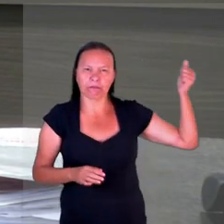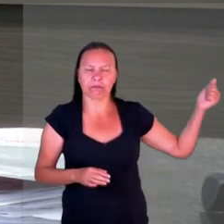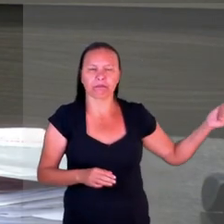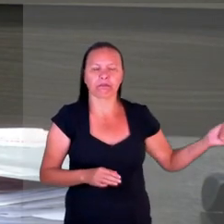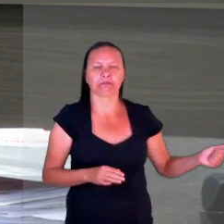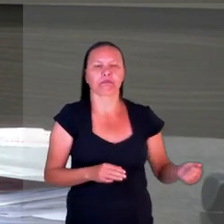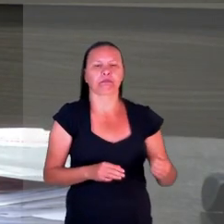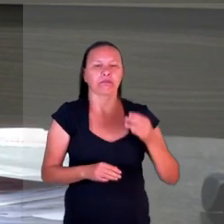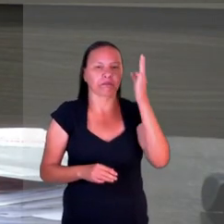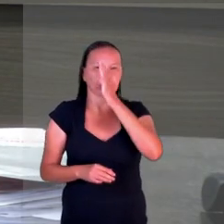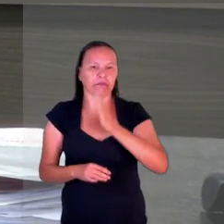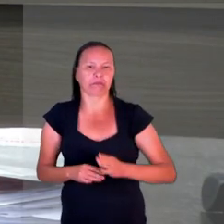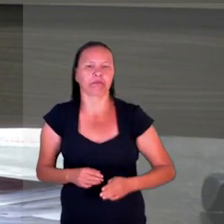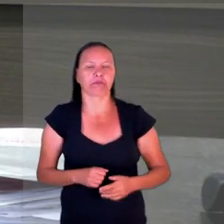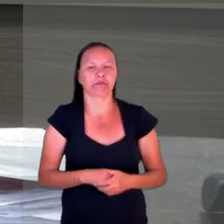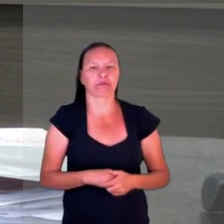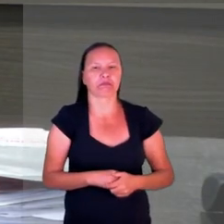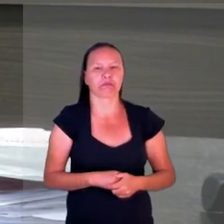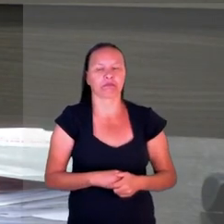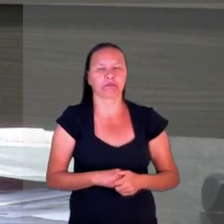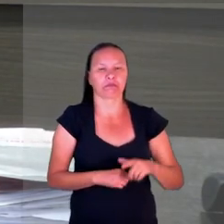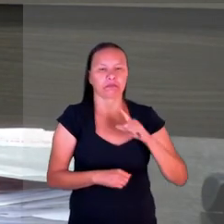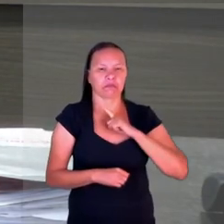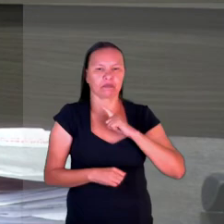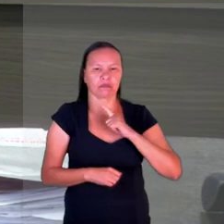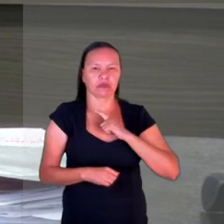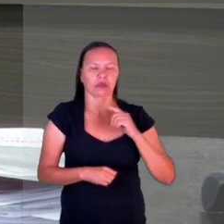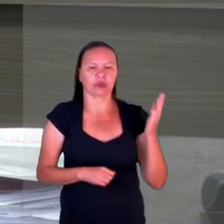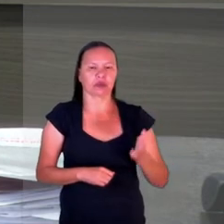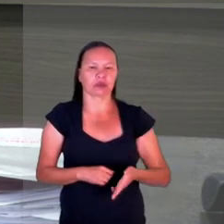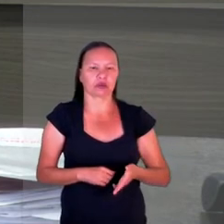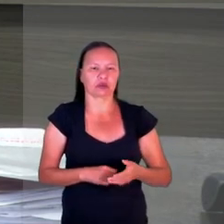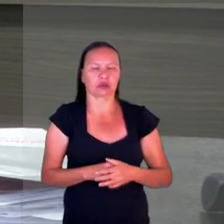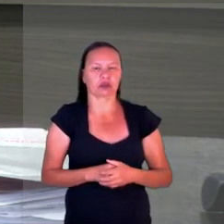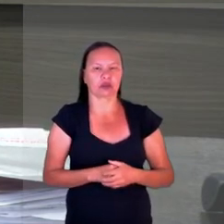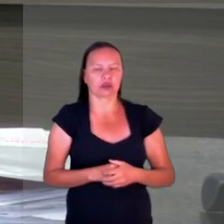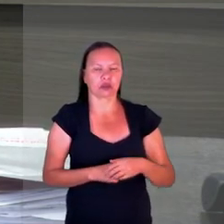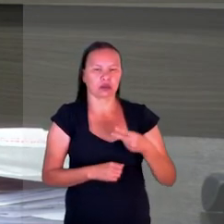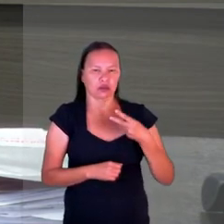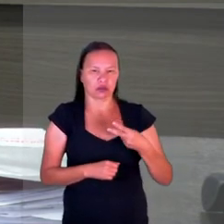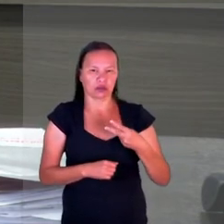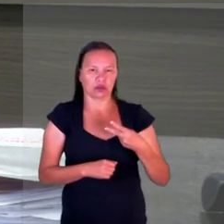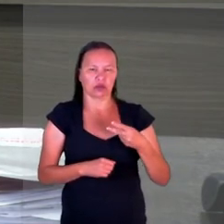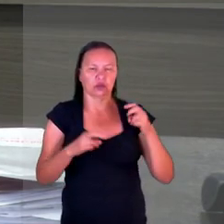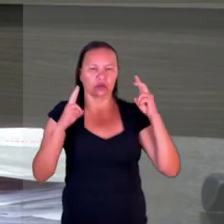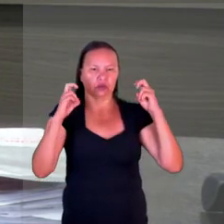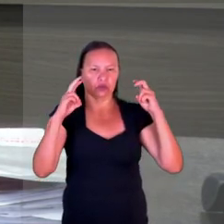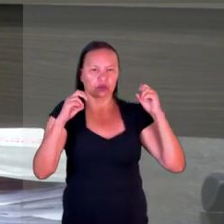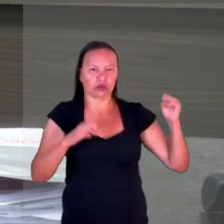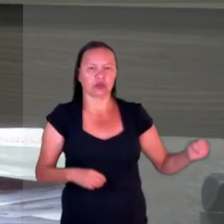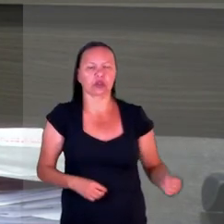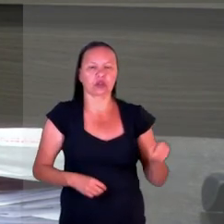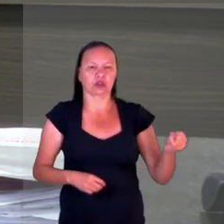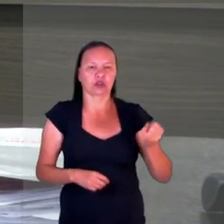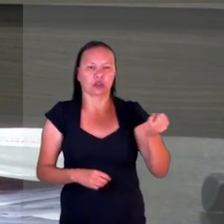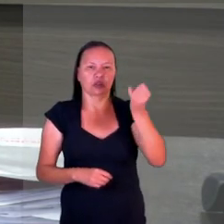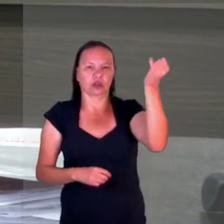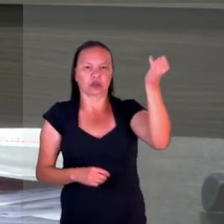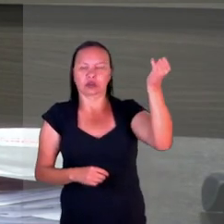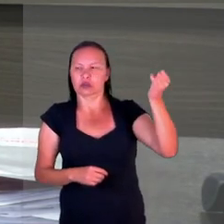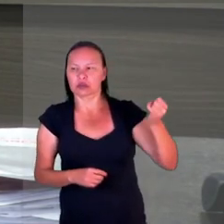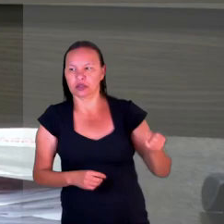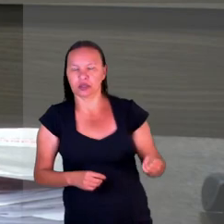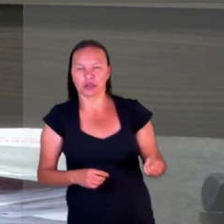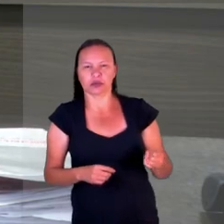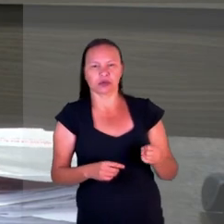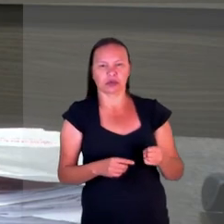no Brasil só que nós temos agora também eu acho que são duas referências importantes para atuação nessa área são